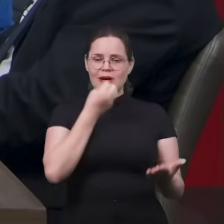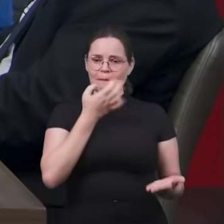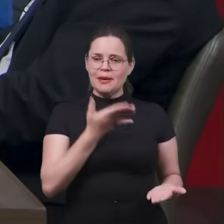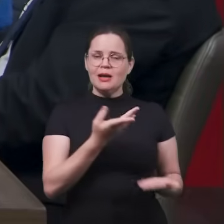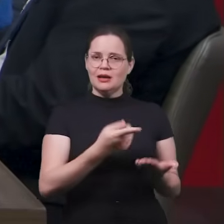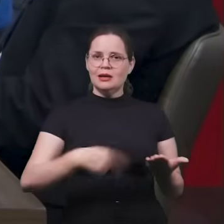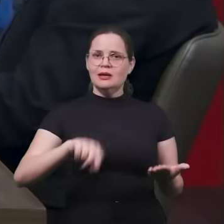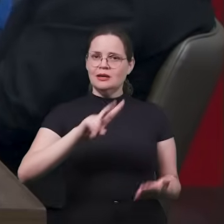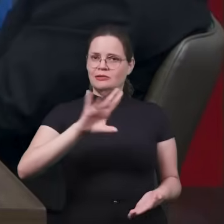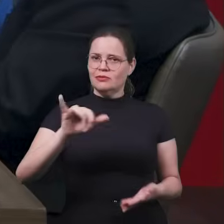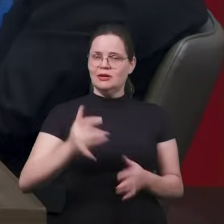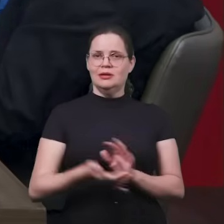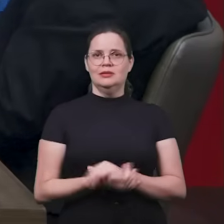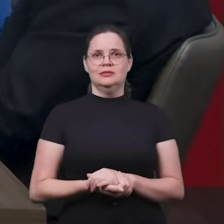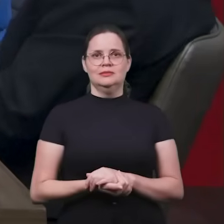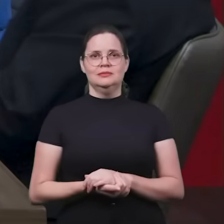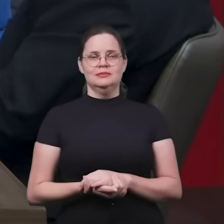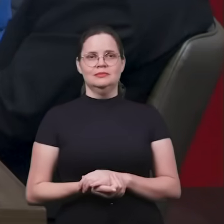né? Então,